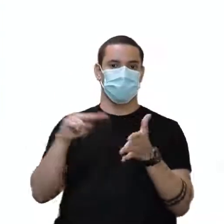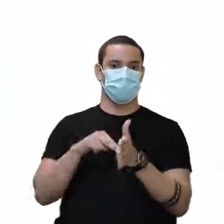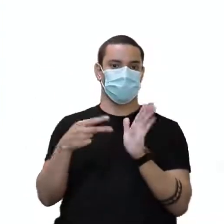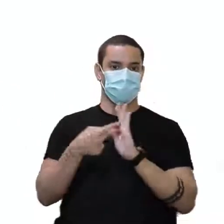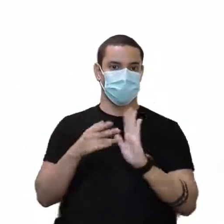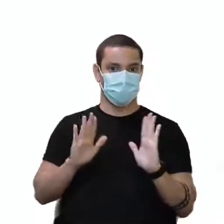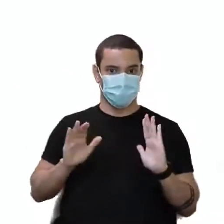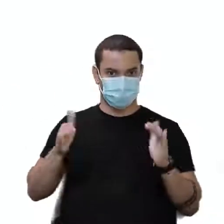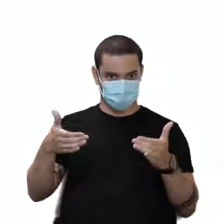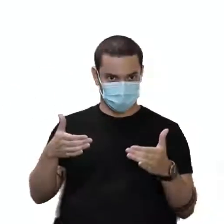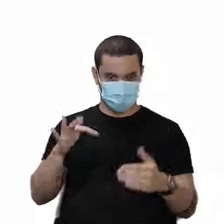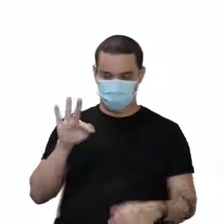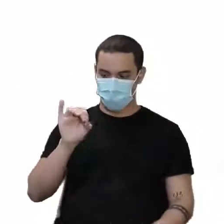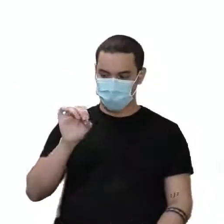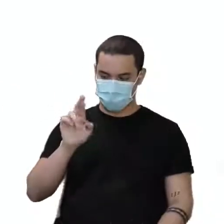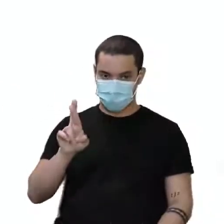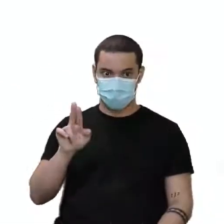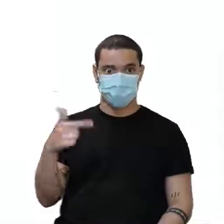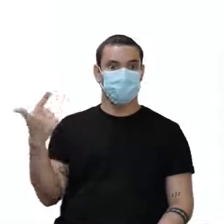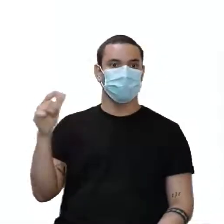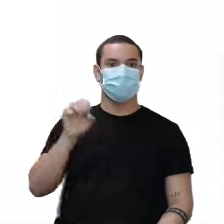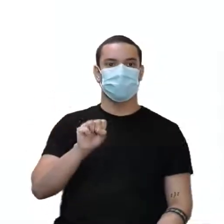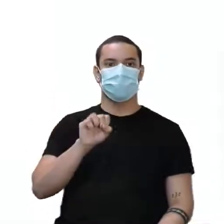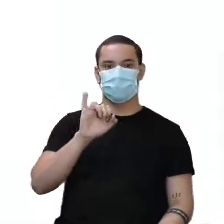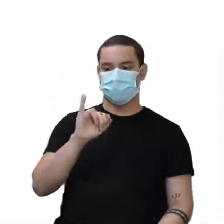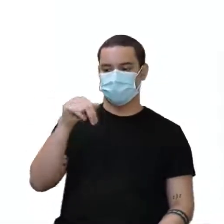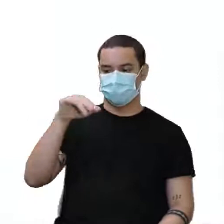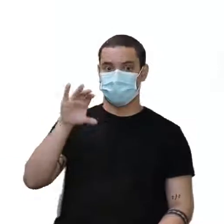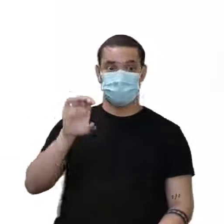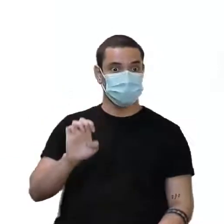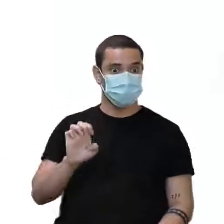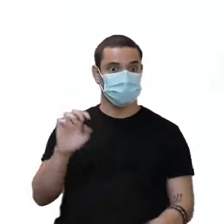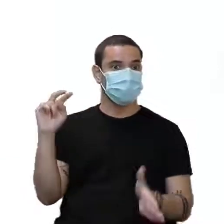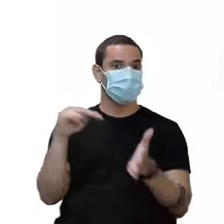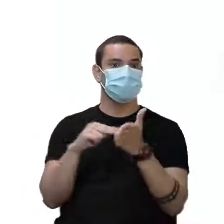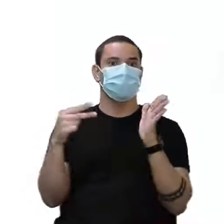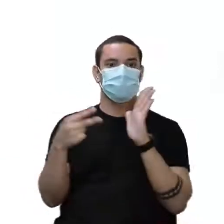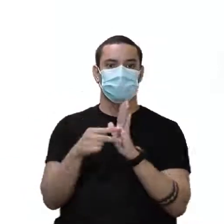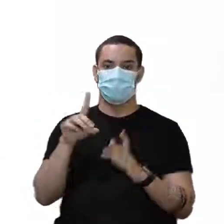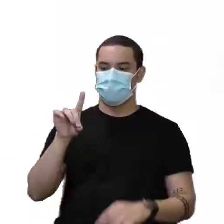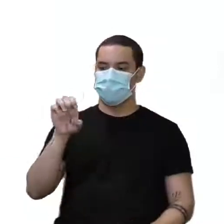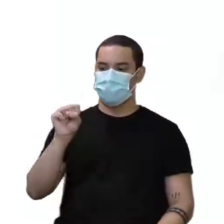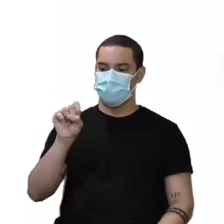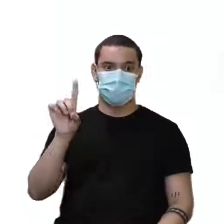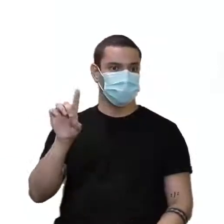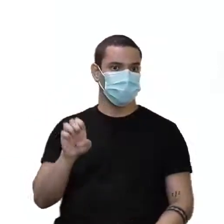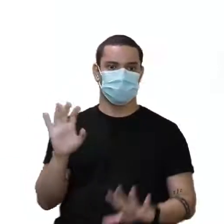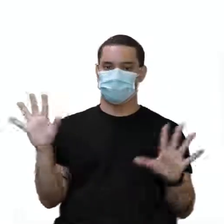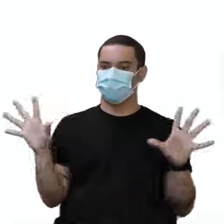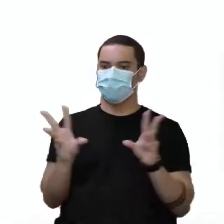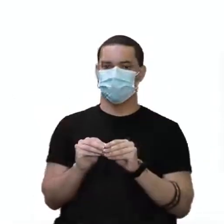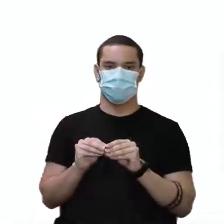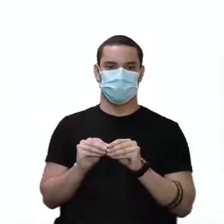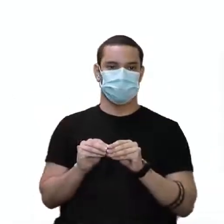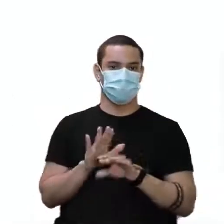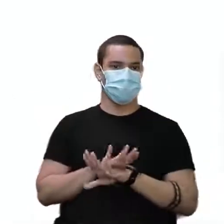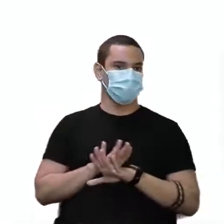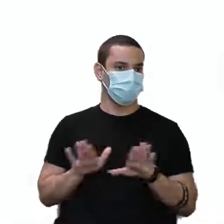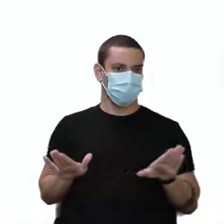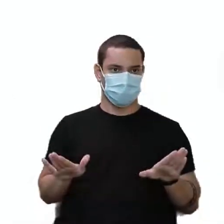for. Próximo é o since. Significa desde, apenas